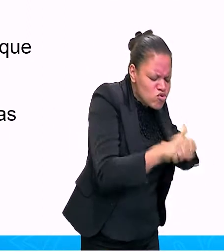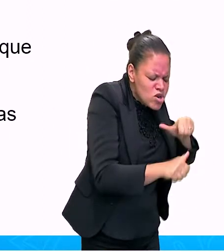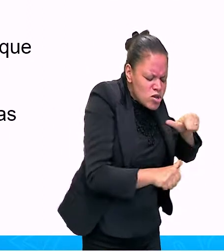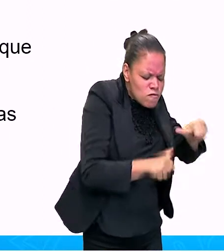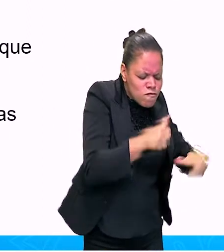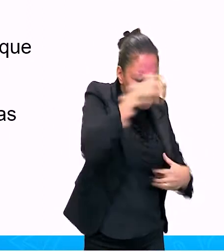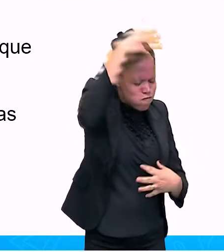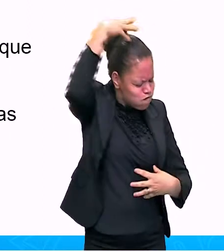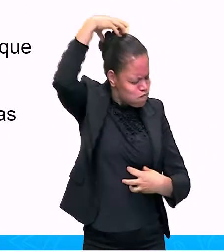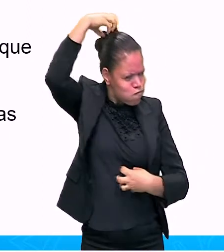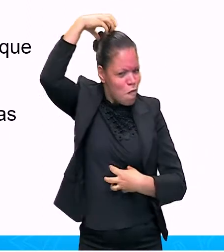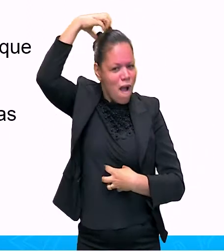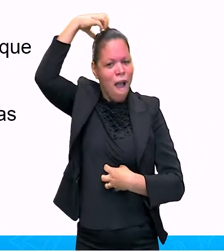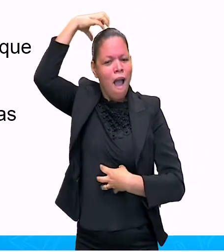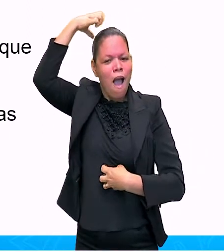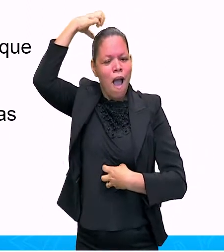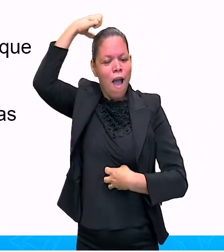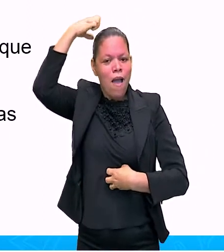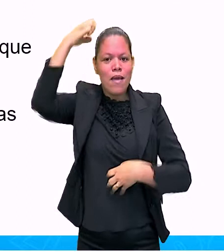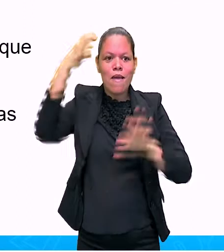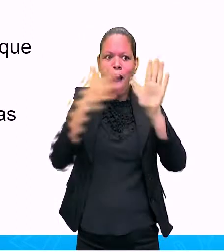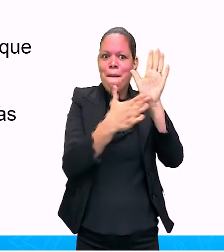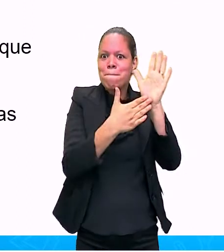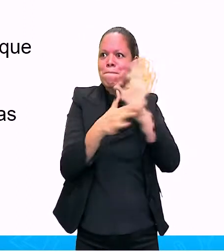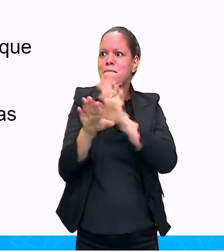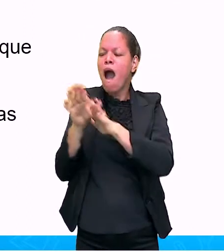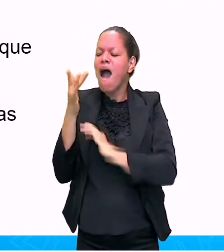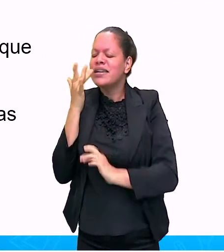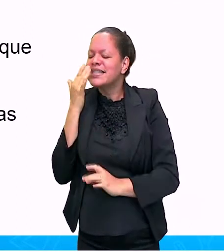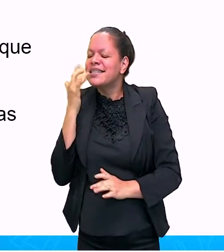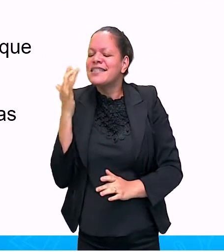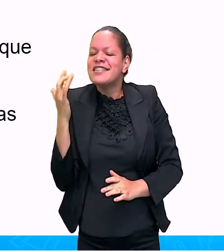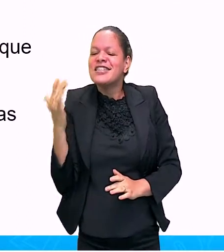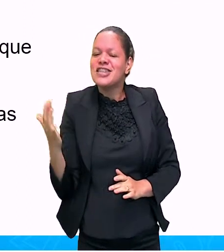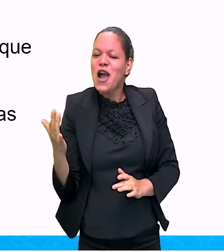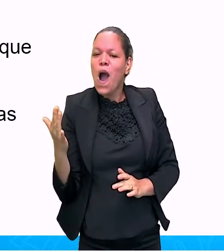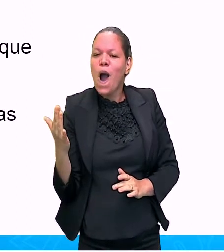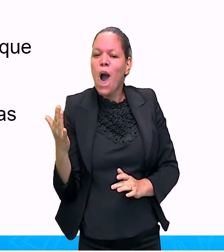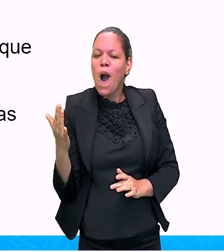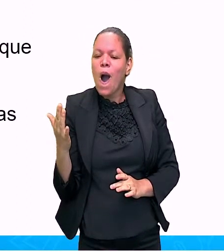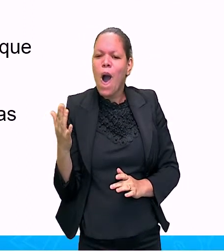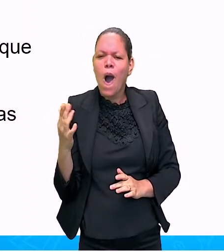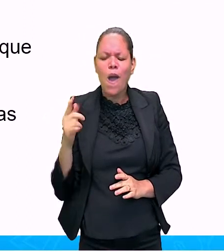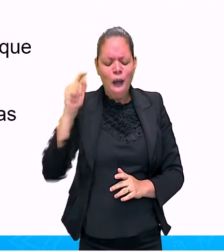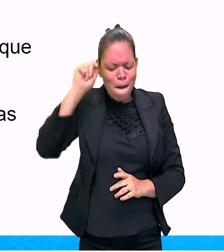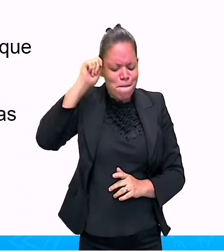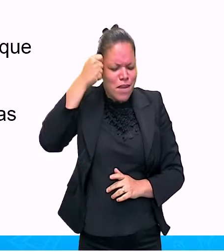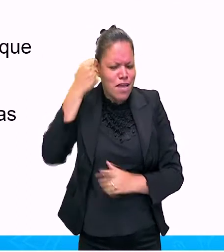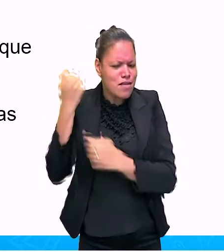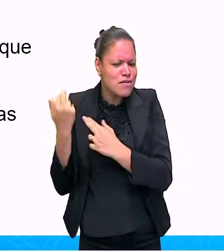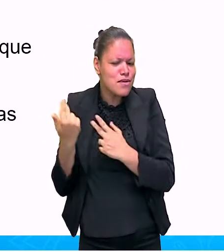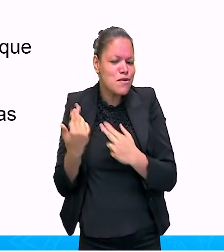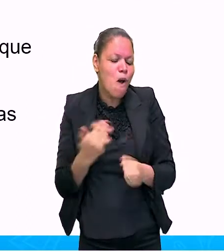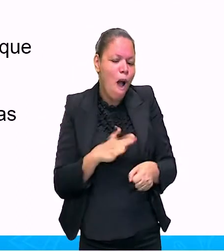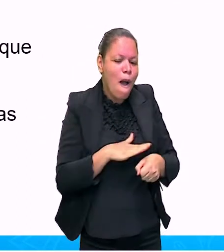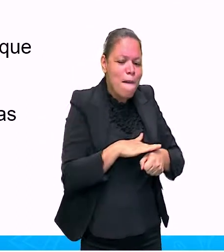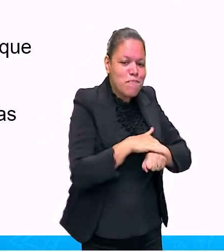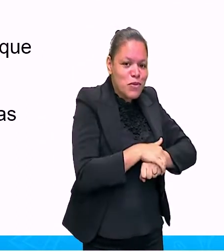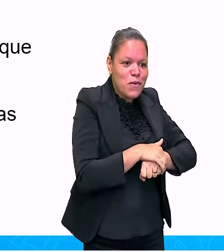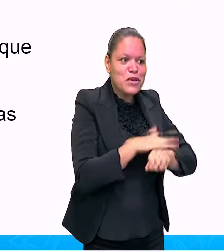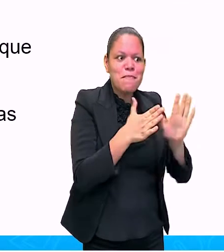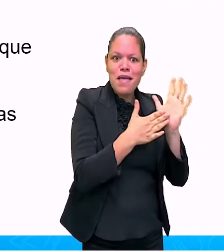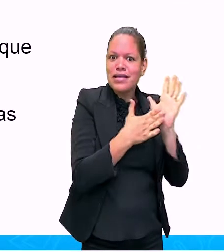num macaquinho mão de ouro, escuro como a noite e com as